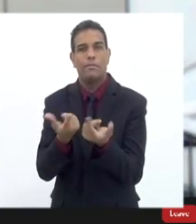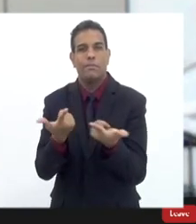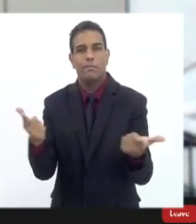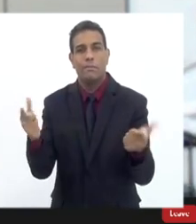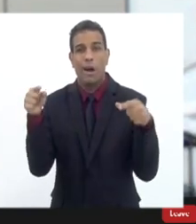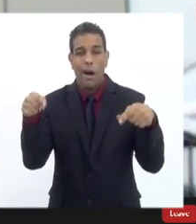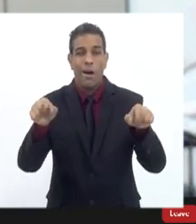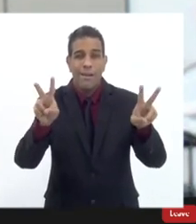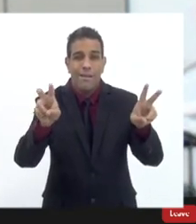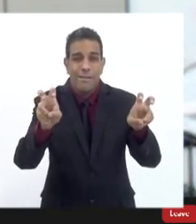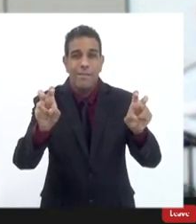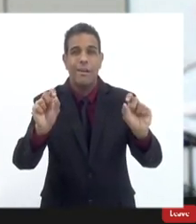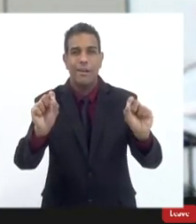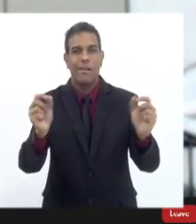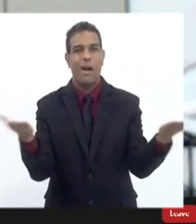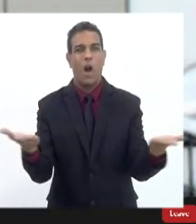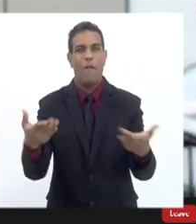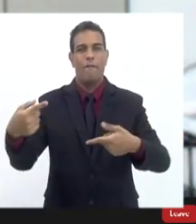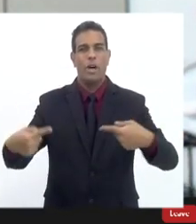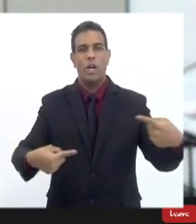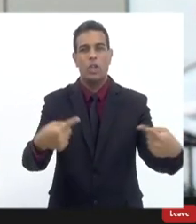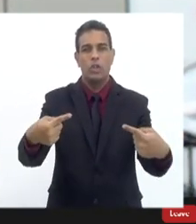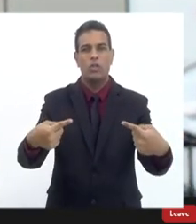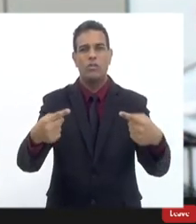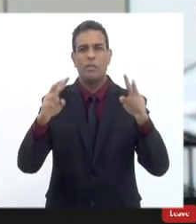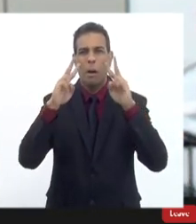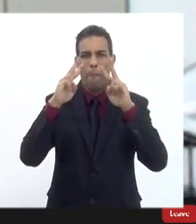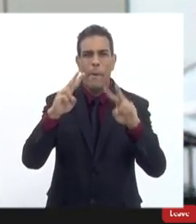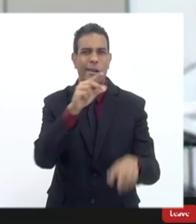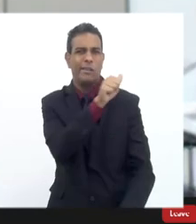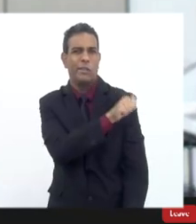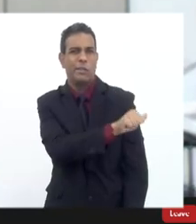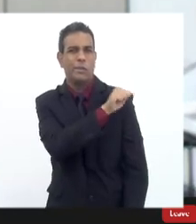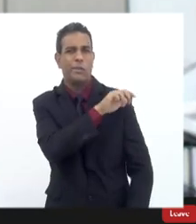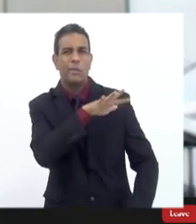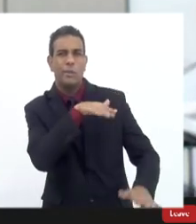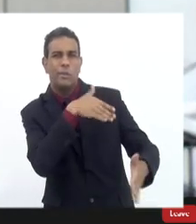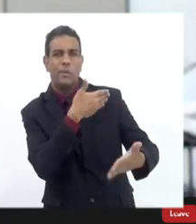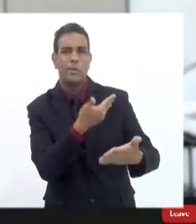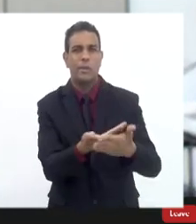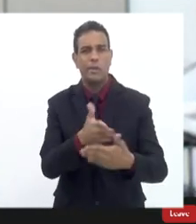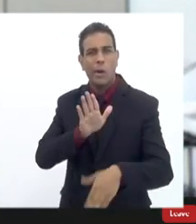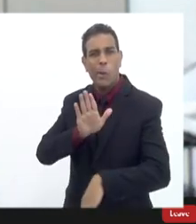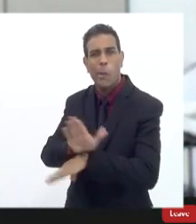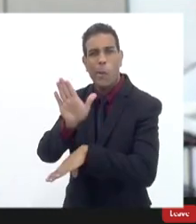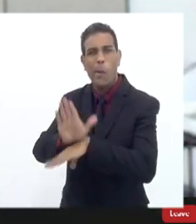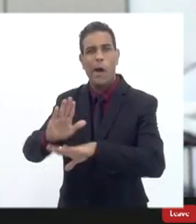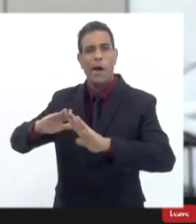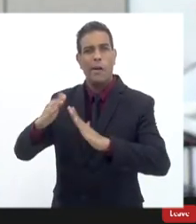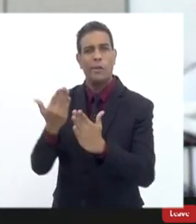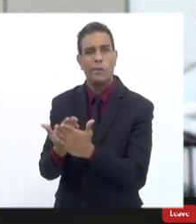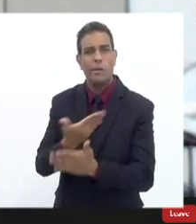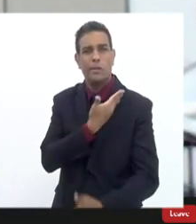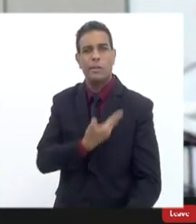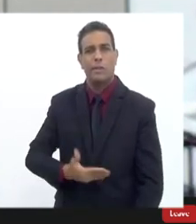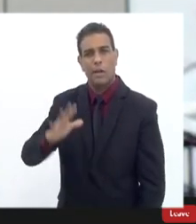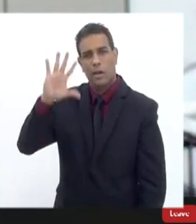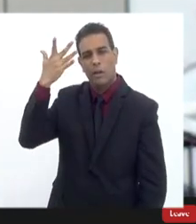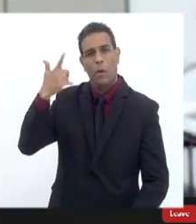Esse é um dos temas, uma das pendências que a gente avalia que o Estado até aqui não conseguiu